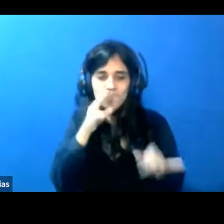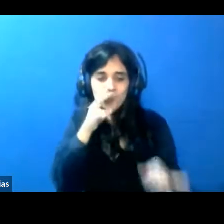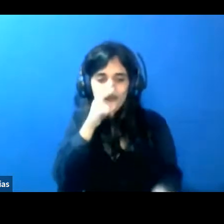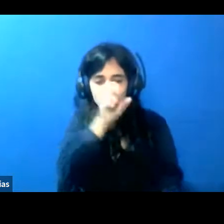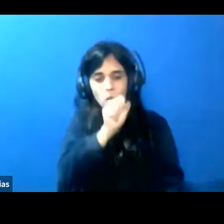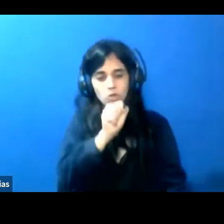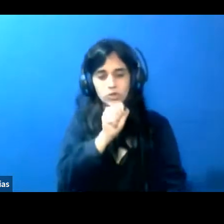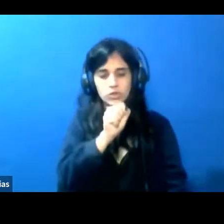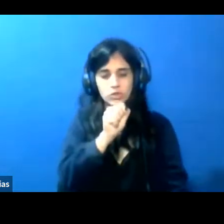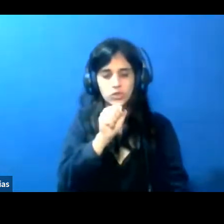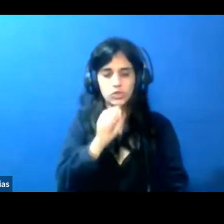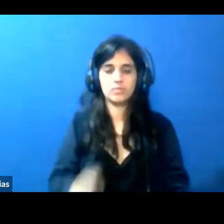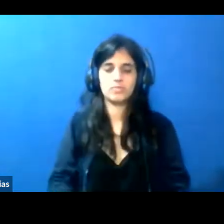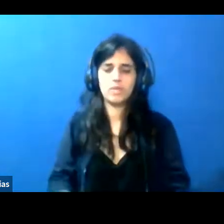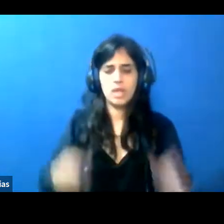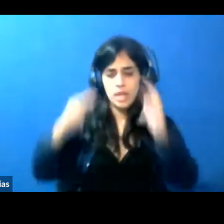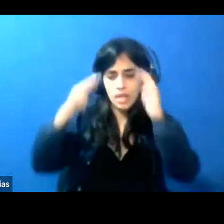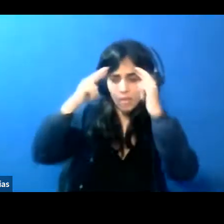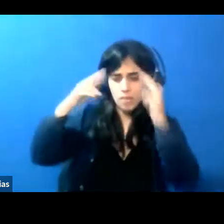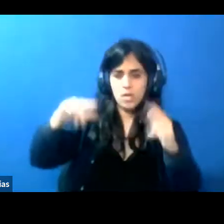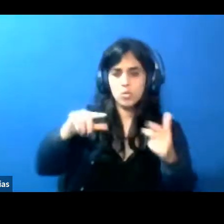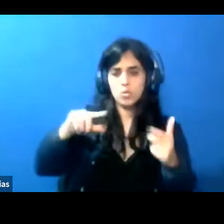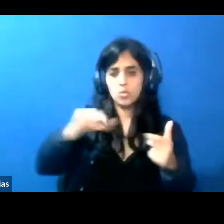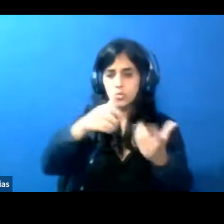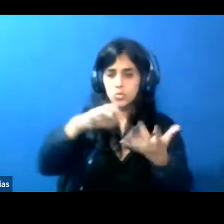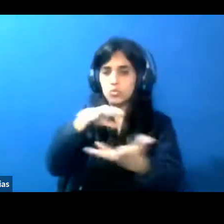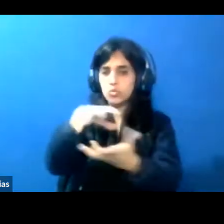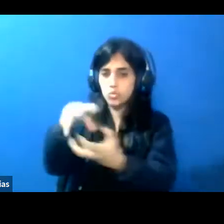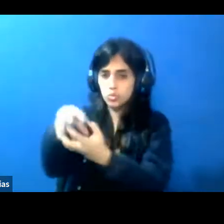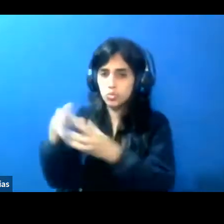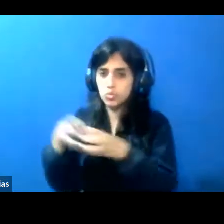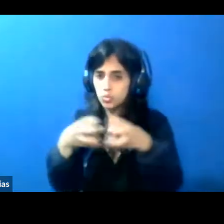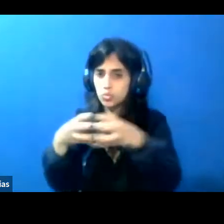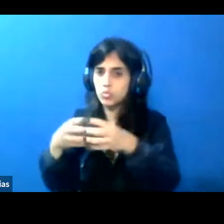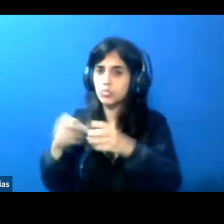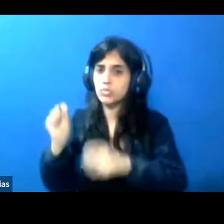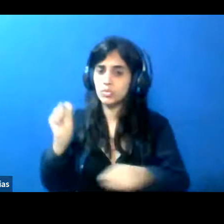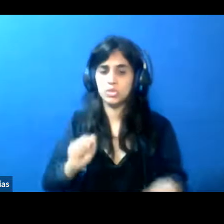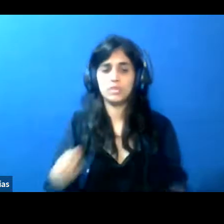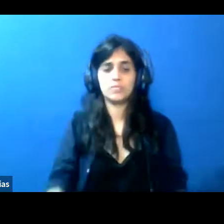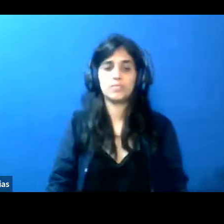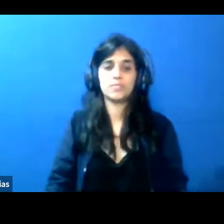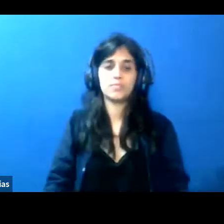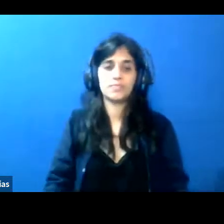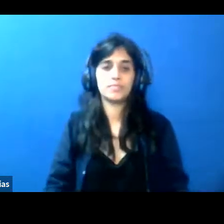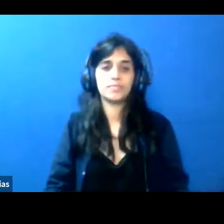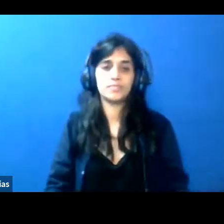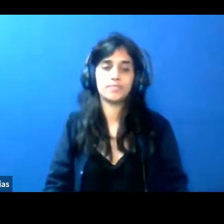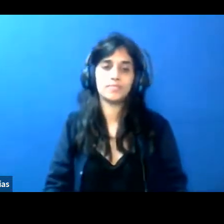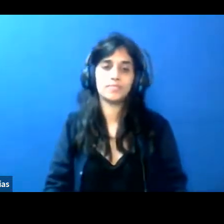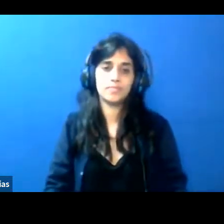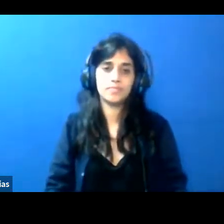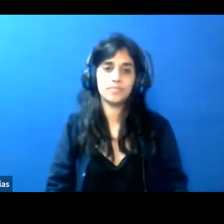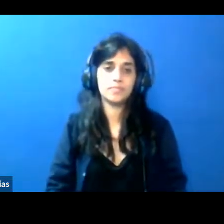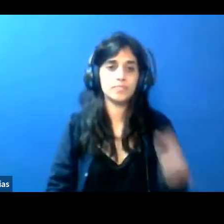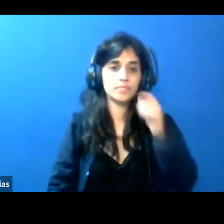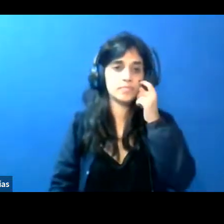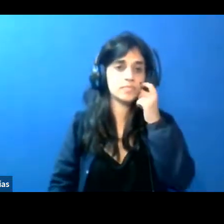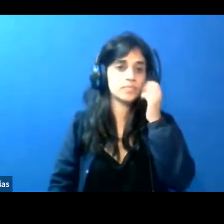E aí, há muitos e muitos anos, assim, desde da minha infância, assim, que eu